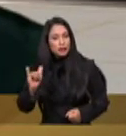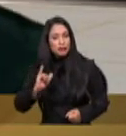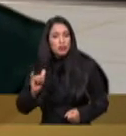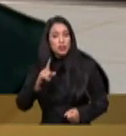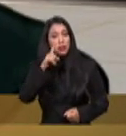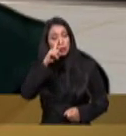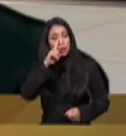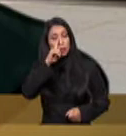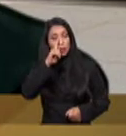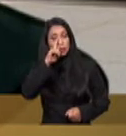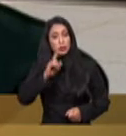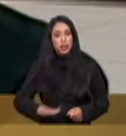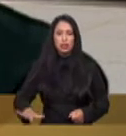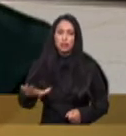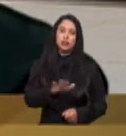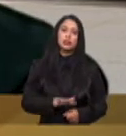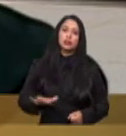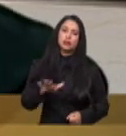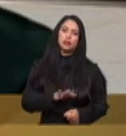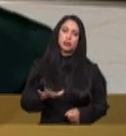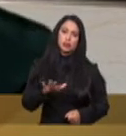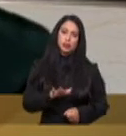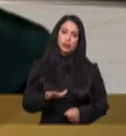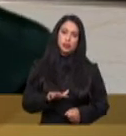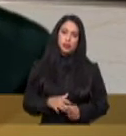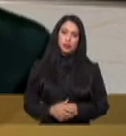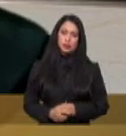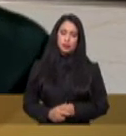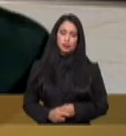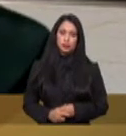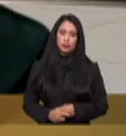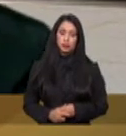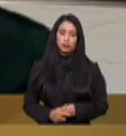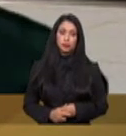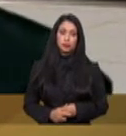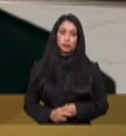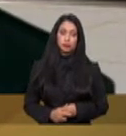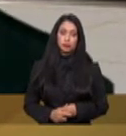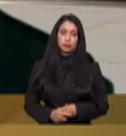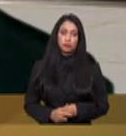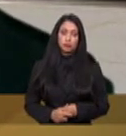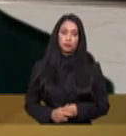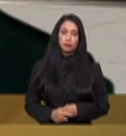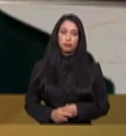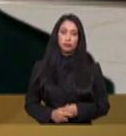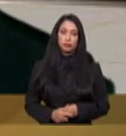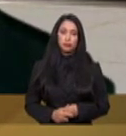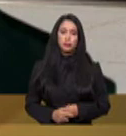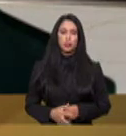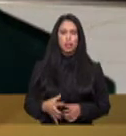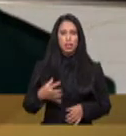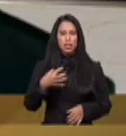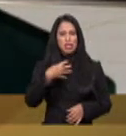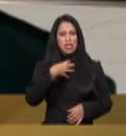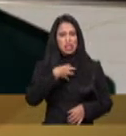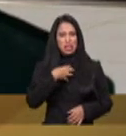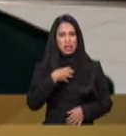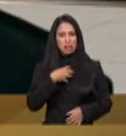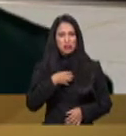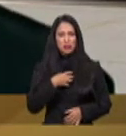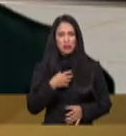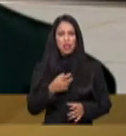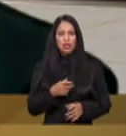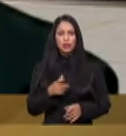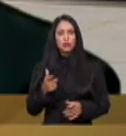generalização negativa como fator desmobilizador, e digo eu, mobilizador de sentimentos e